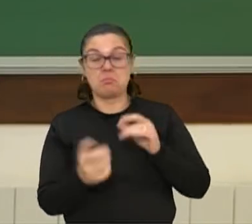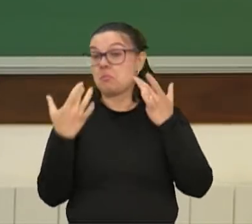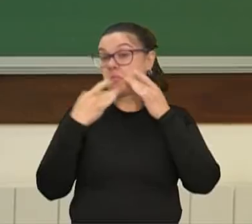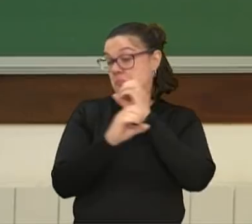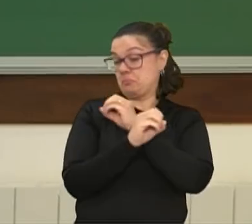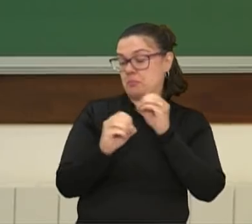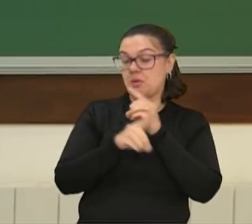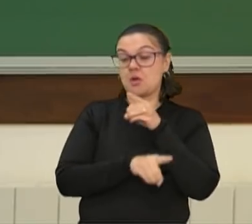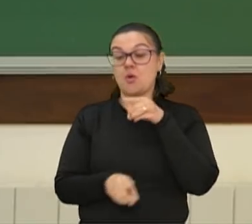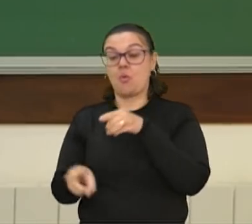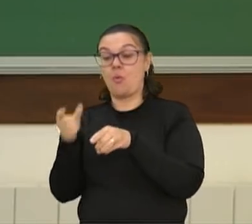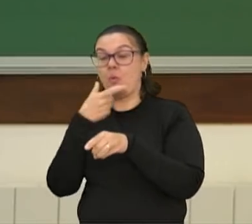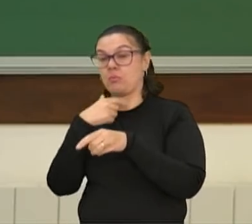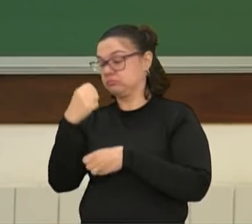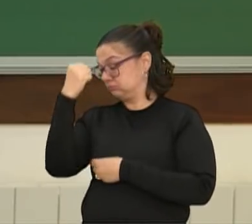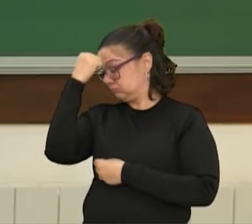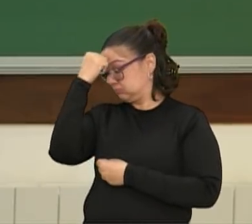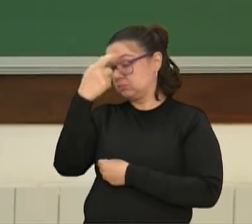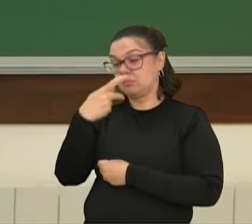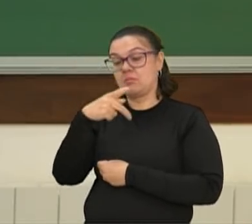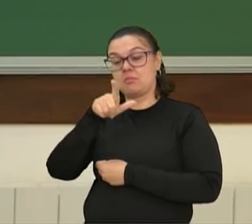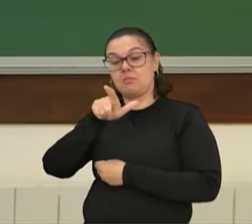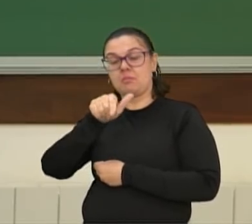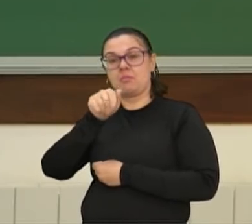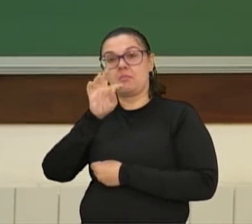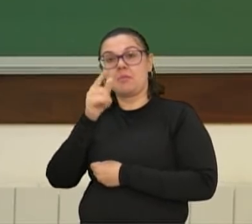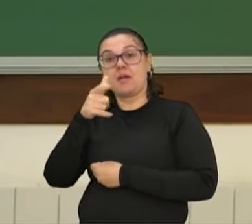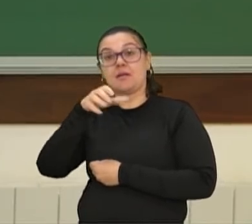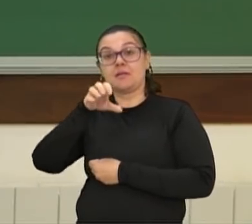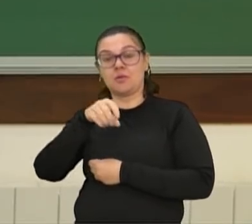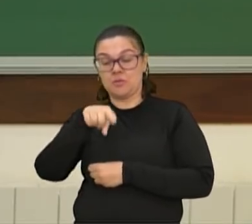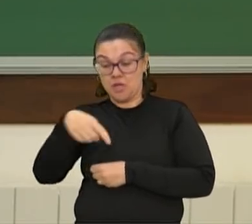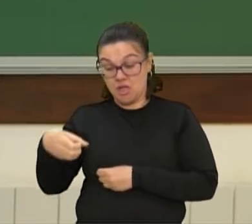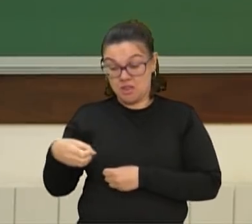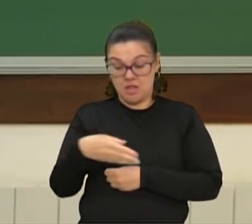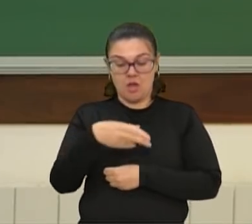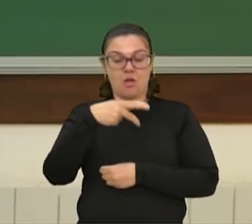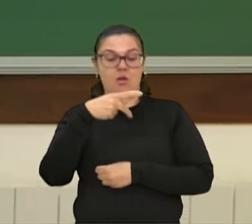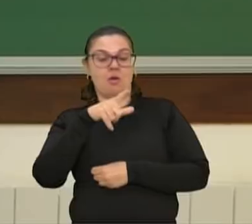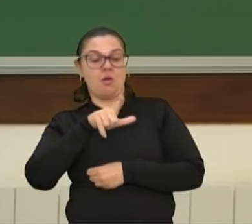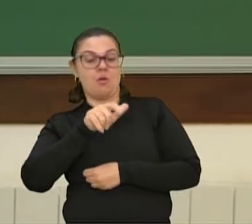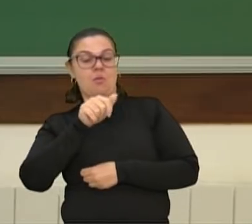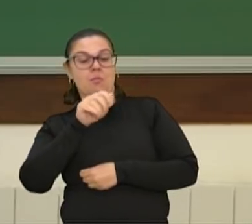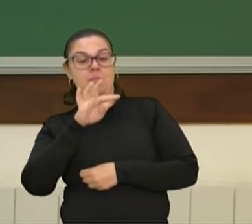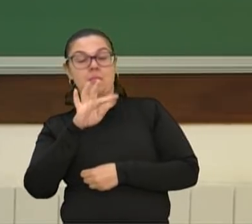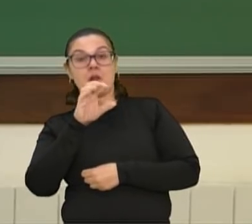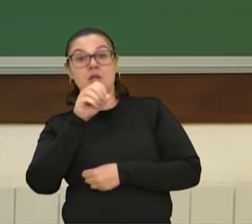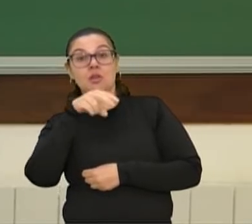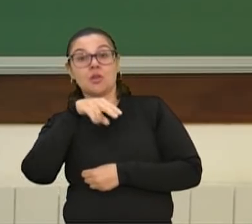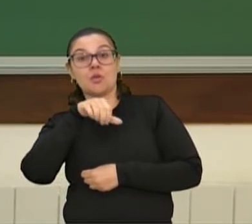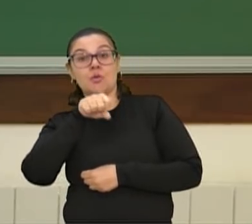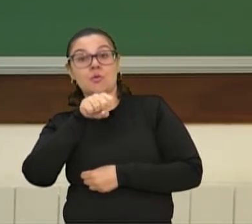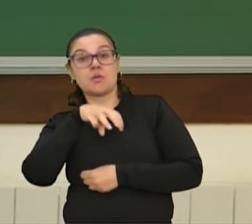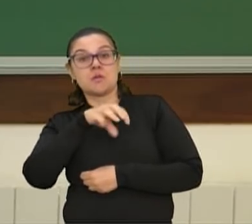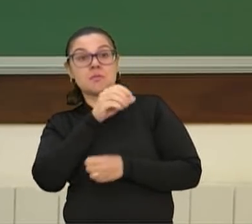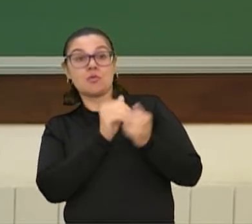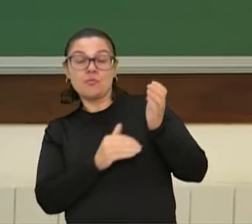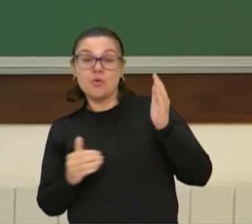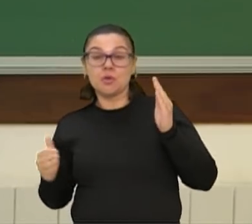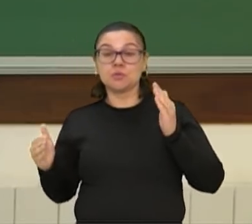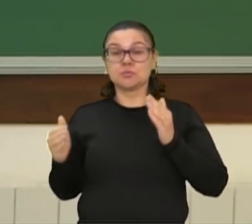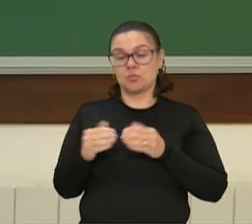Platão. E do Platão gerou o neoplatonismo. E assim foi em toda a